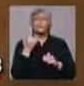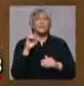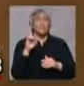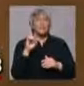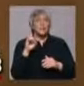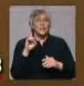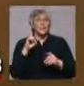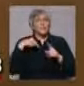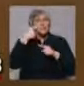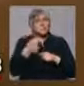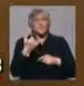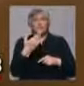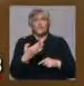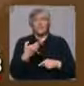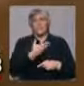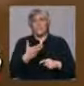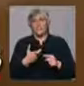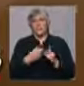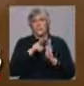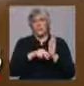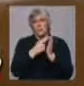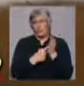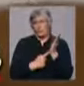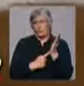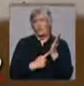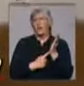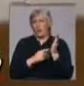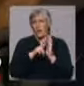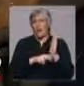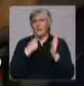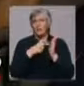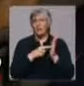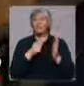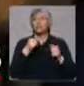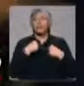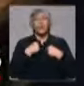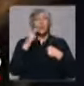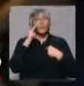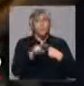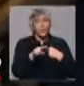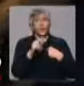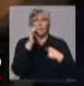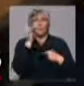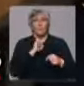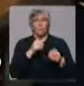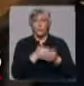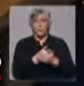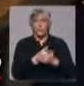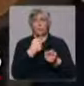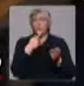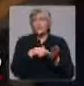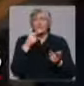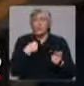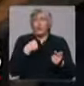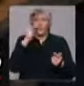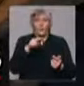para 27 de dezembro. Neste relatório vem a dizer que o meu pai foi encontrado morto. Fui eu que o encontrei. Não diz que fui eu que o encontrei, mas vem